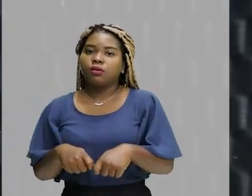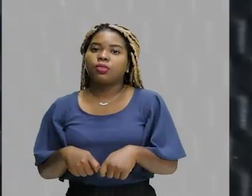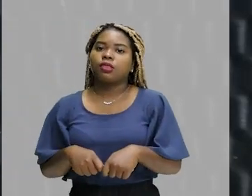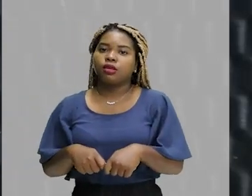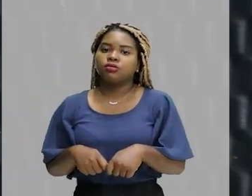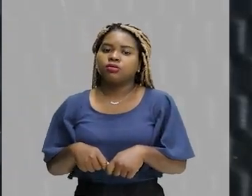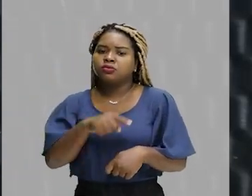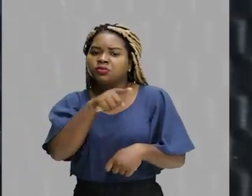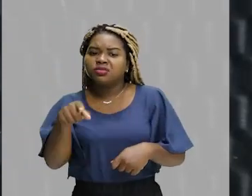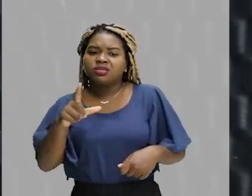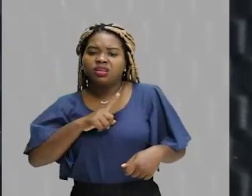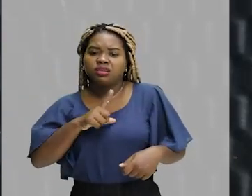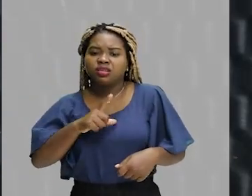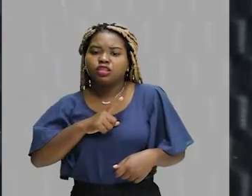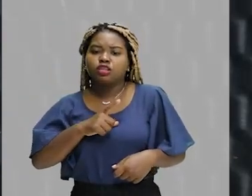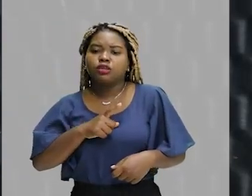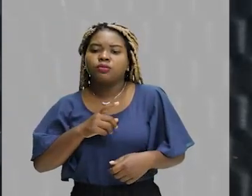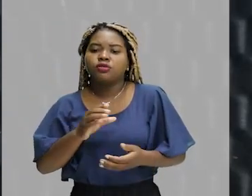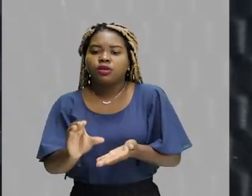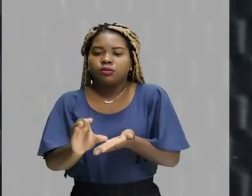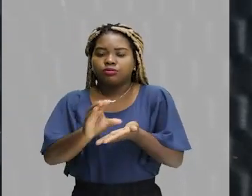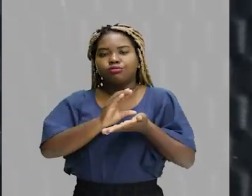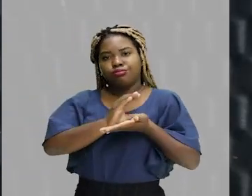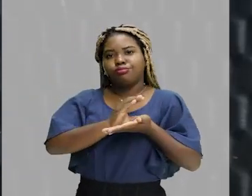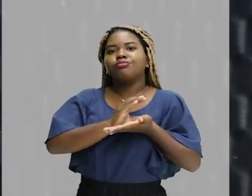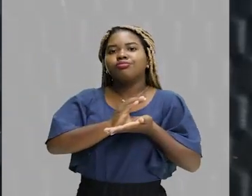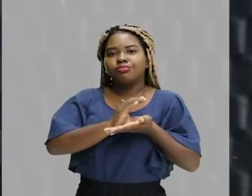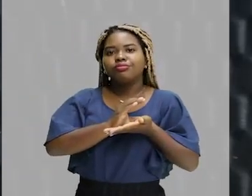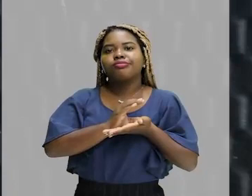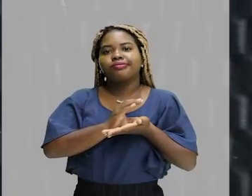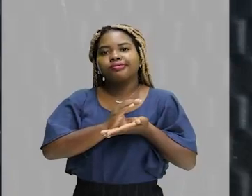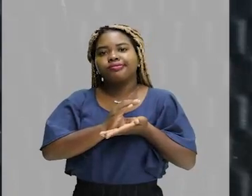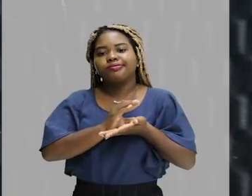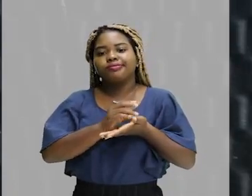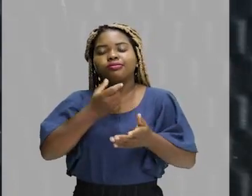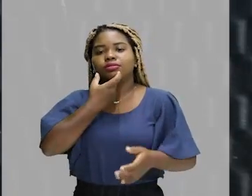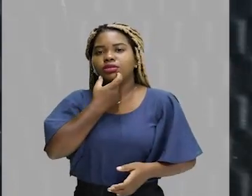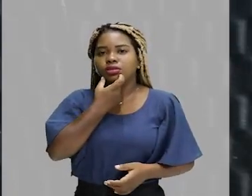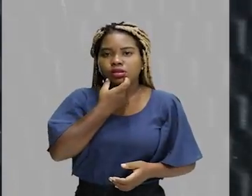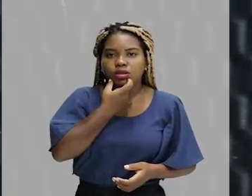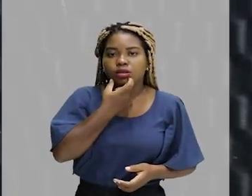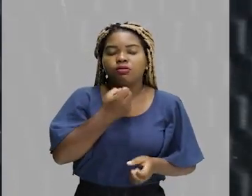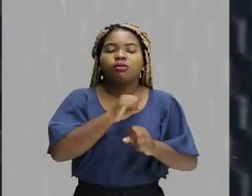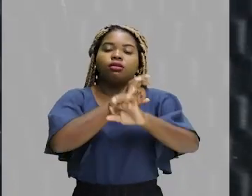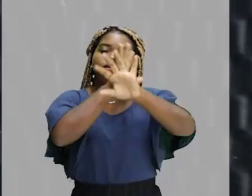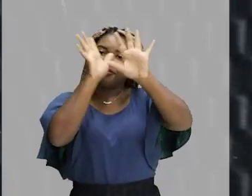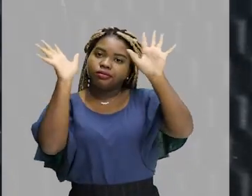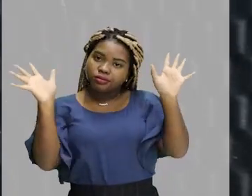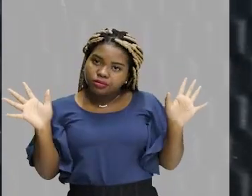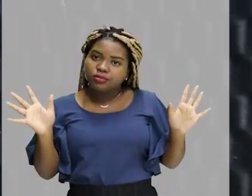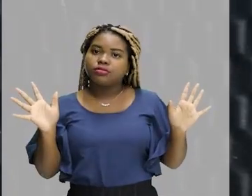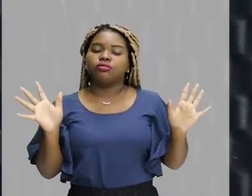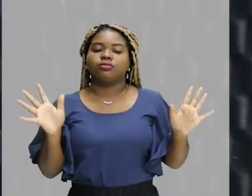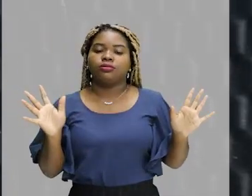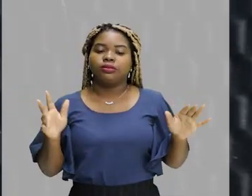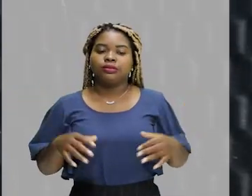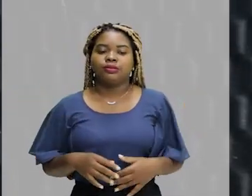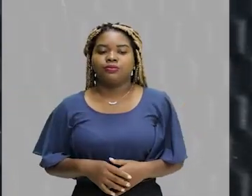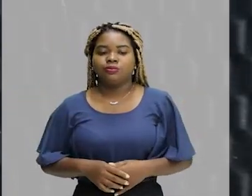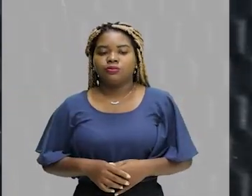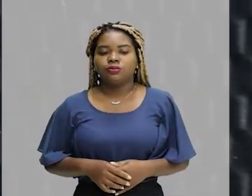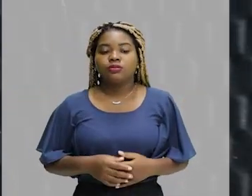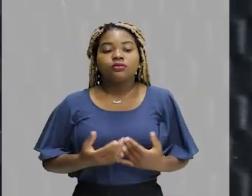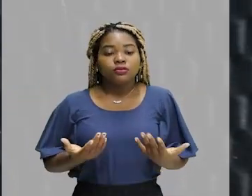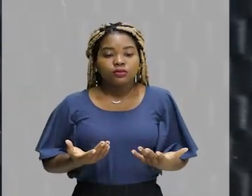ter mais ganhos a partir disto, na Inglaterra fica muito mais claro e, historicamente, a Inglaterra